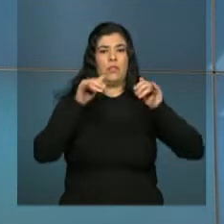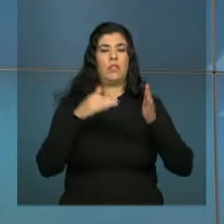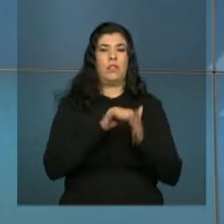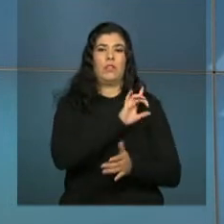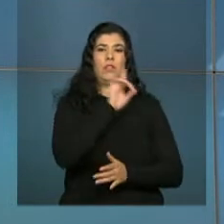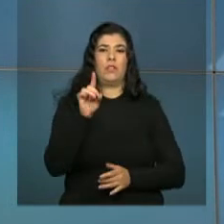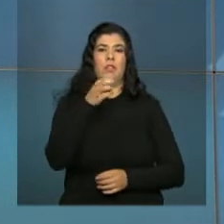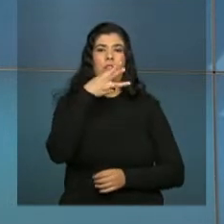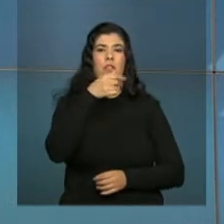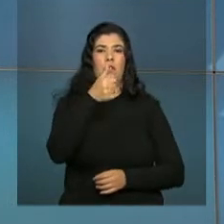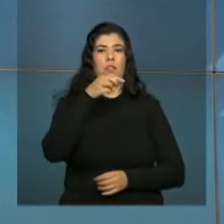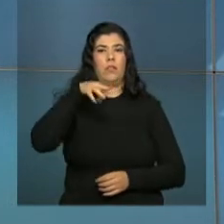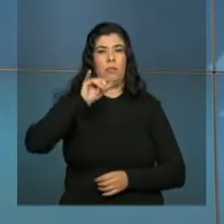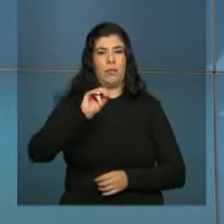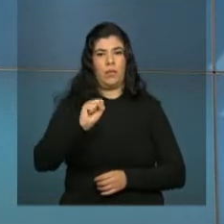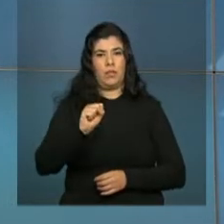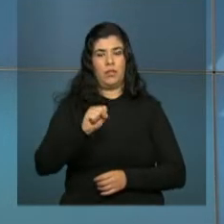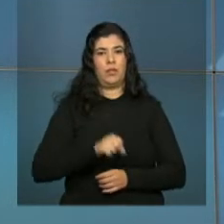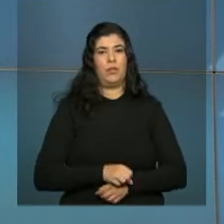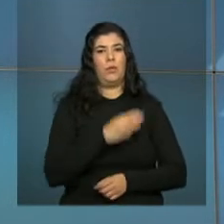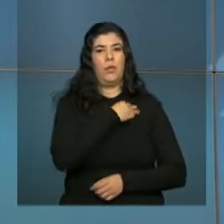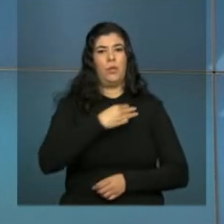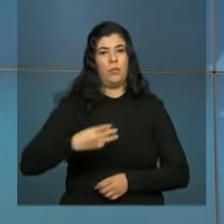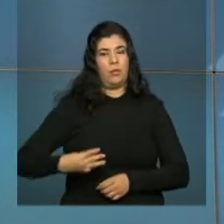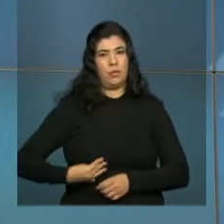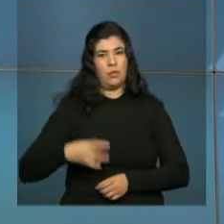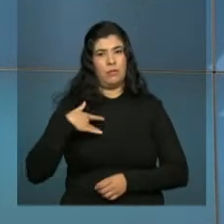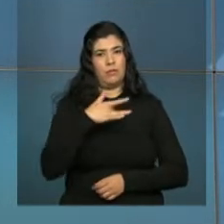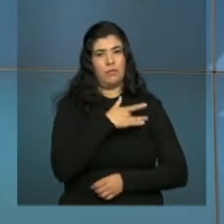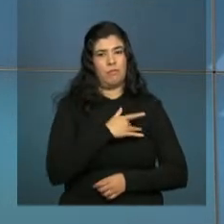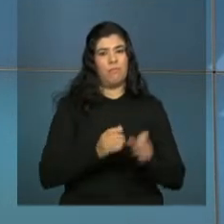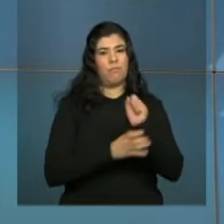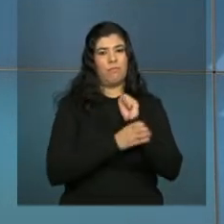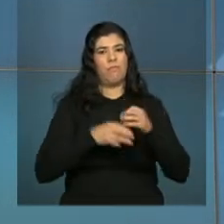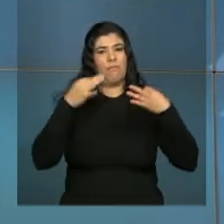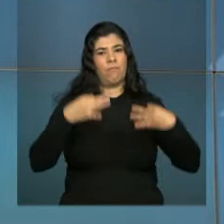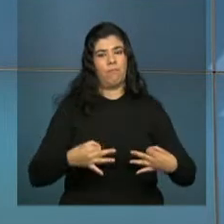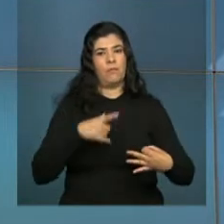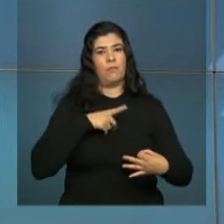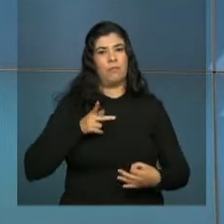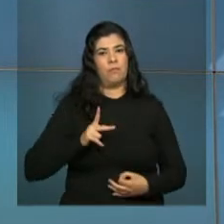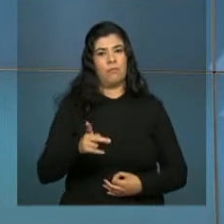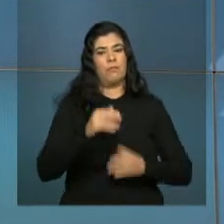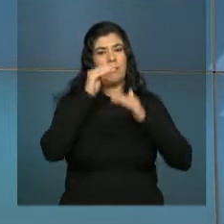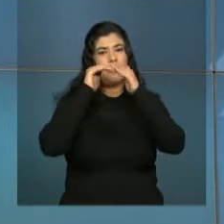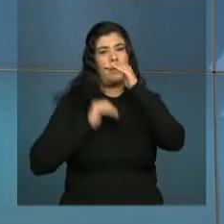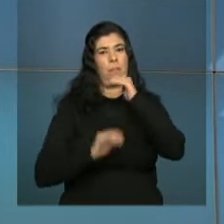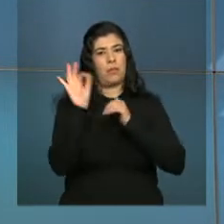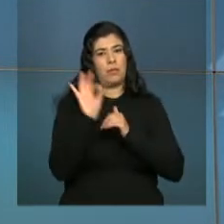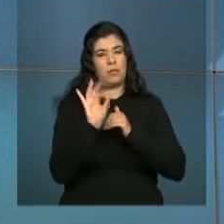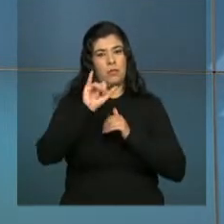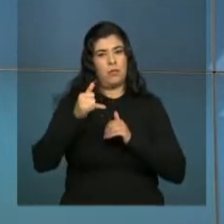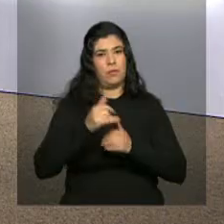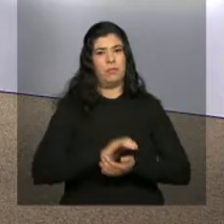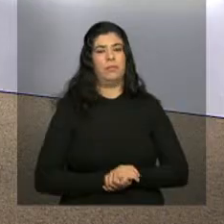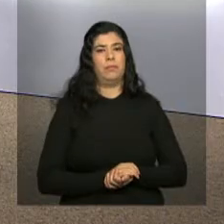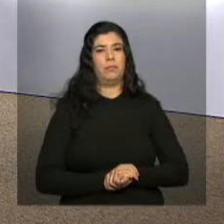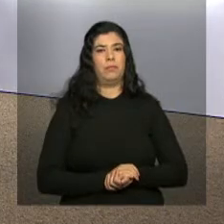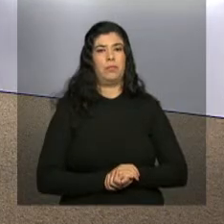ser divulgados no dia Trinta e Um de Março o Ministro Arthur chioro garantiu que esse reajuste que ficará abaixo da